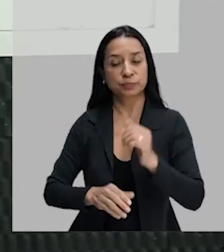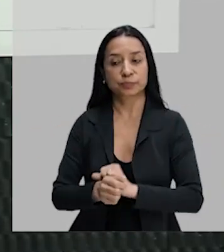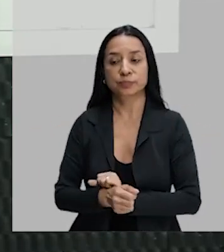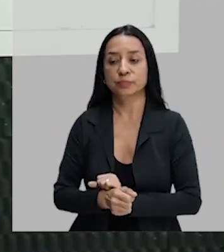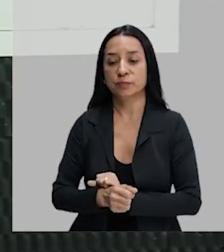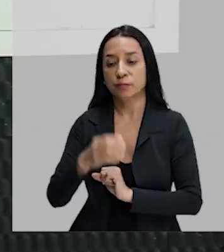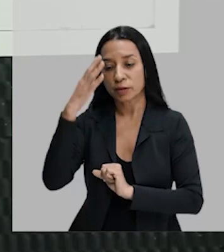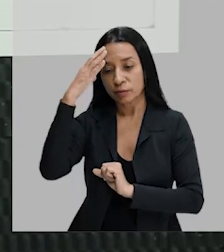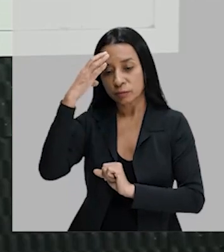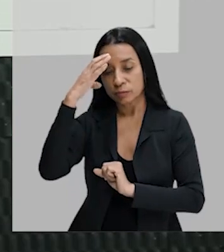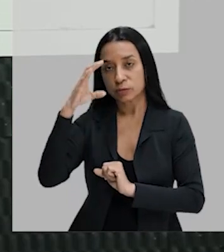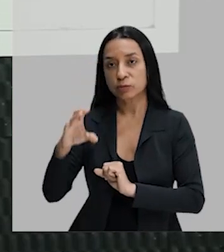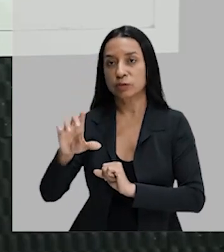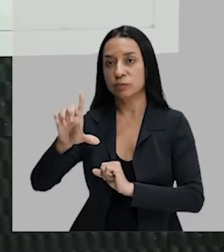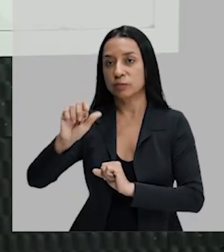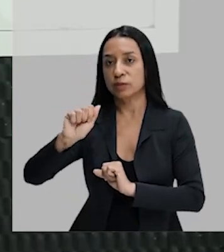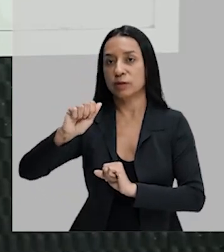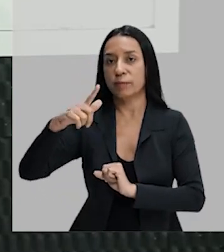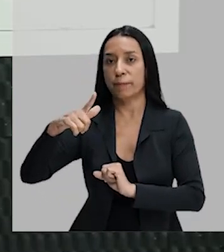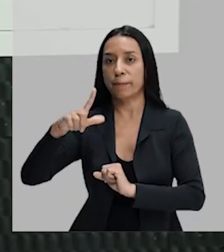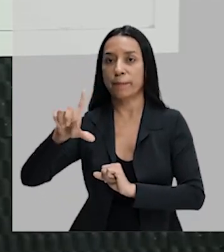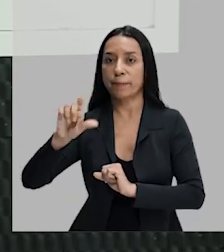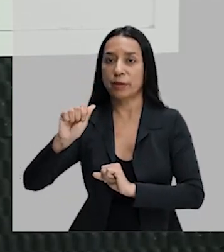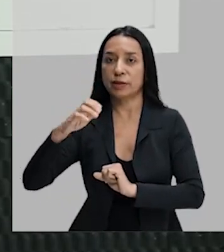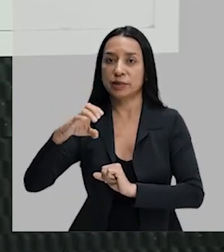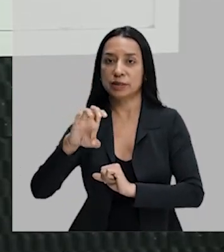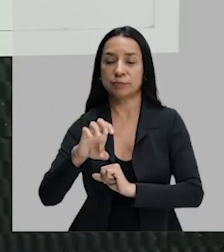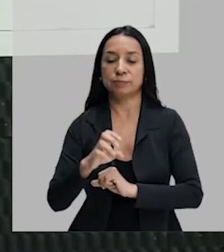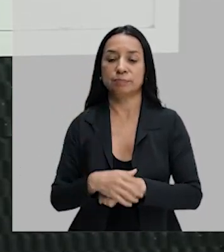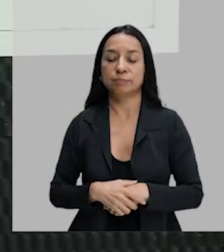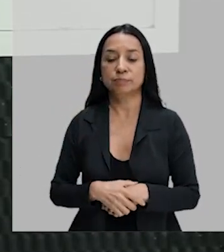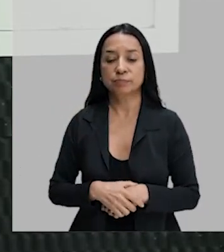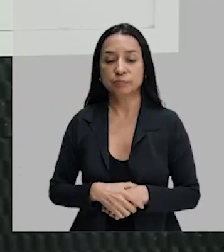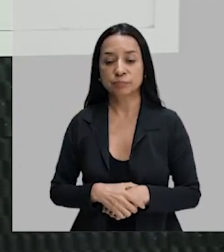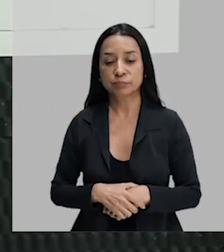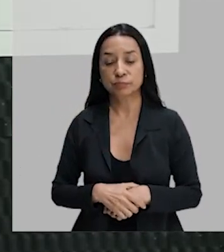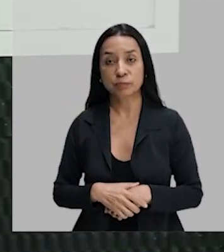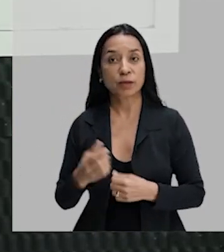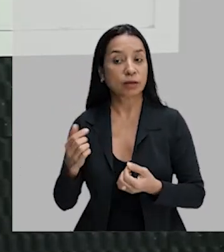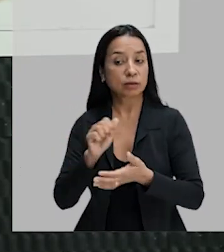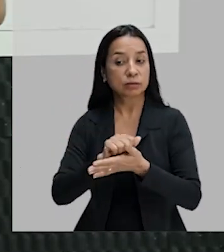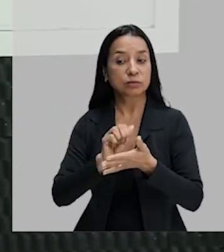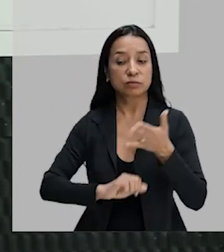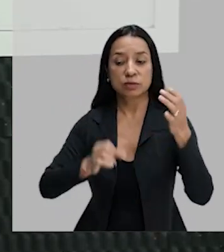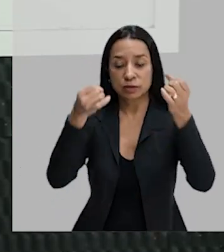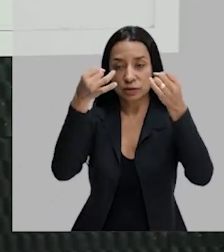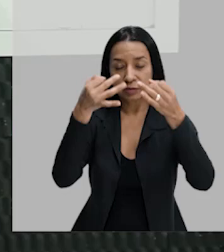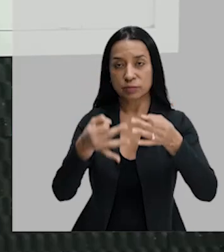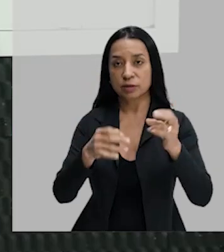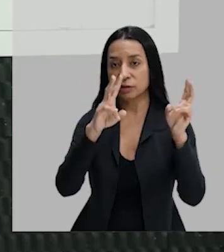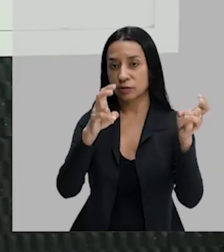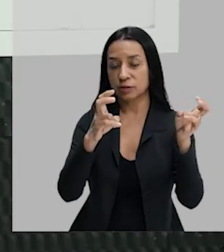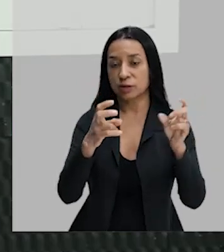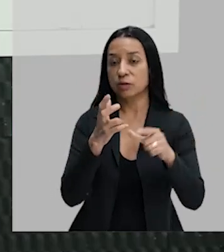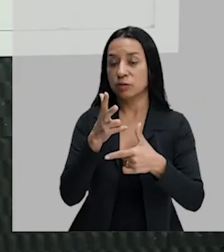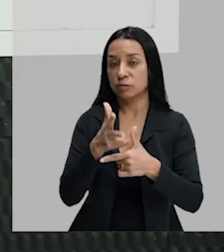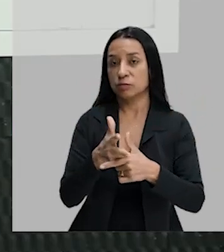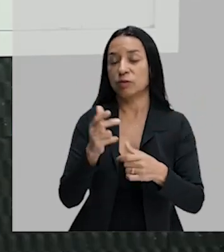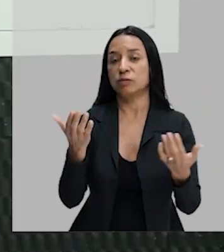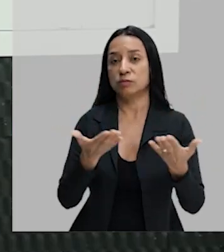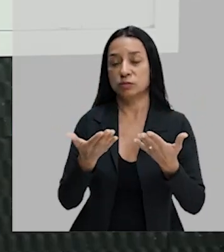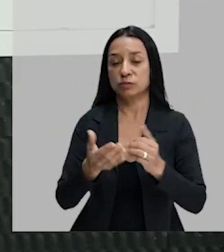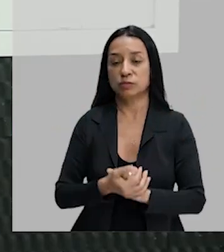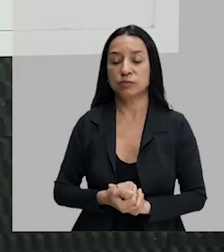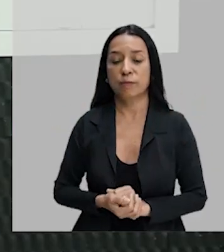Teorema de Laplace é terminando estaremos lá Passos desses comentários ao nosso tema dessa vídeo aula de hoje então